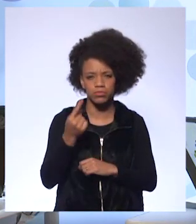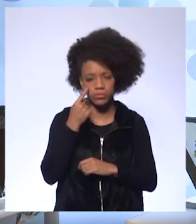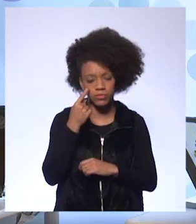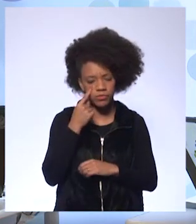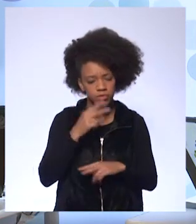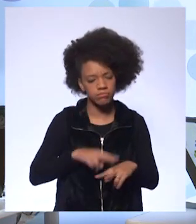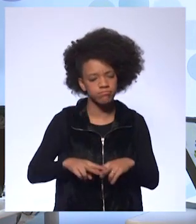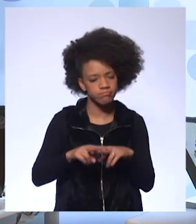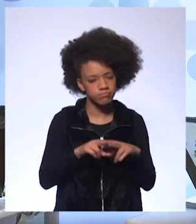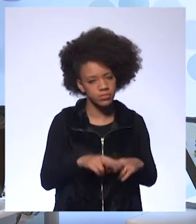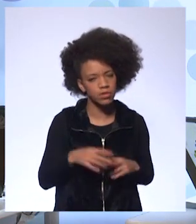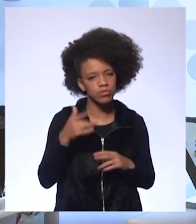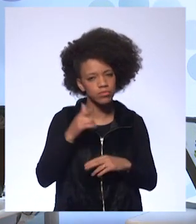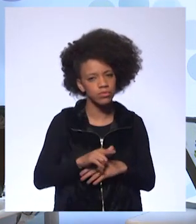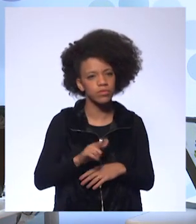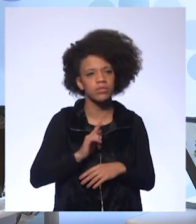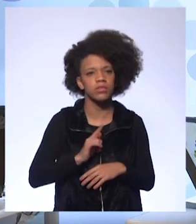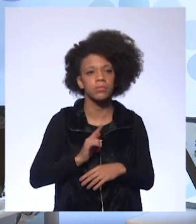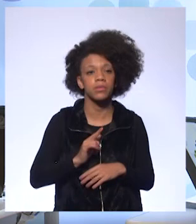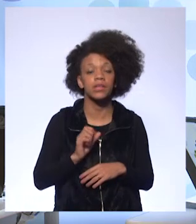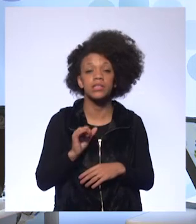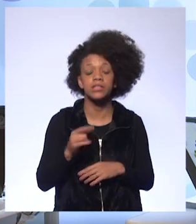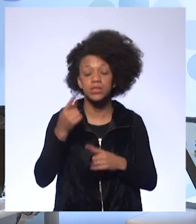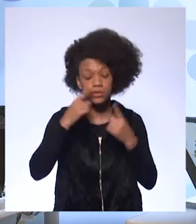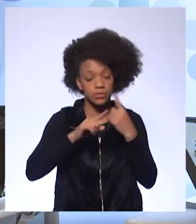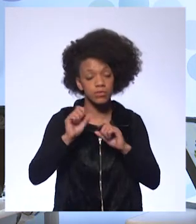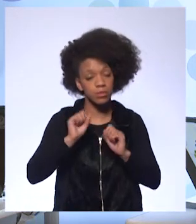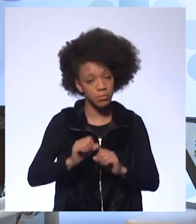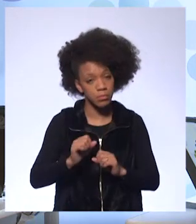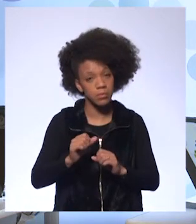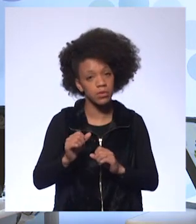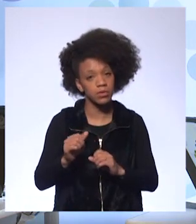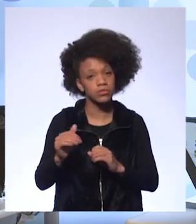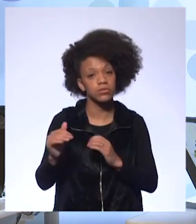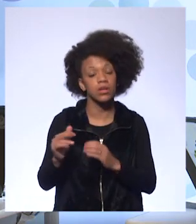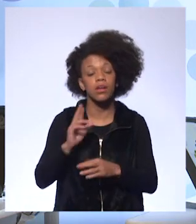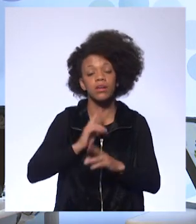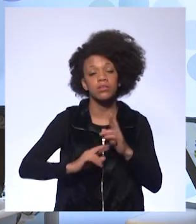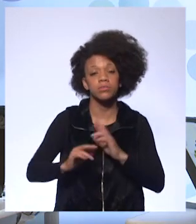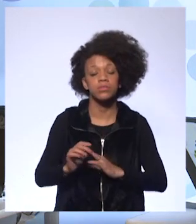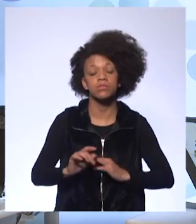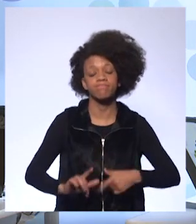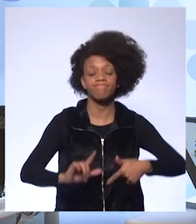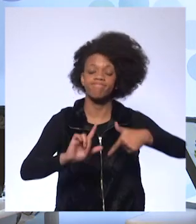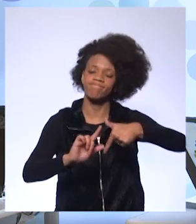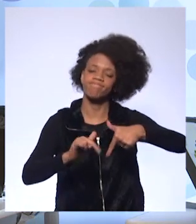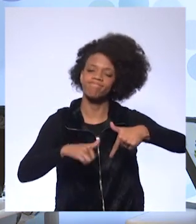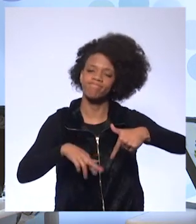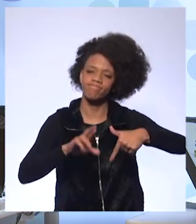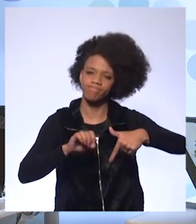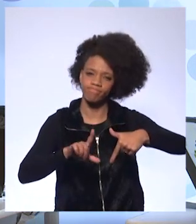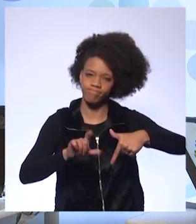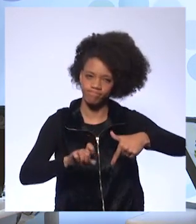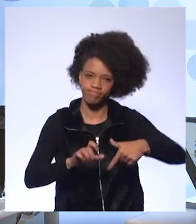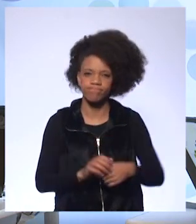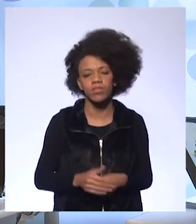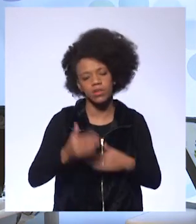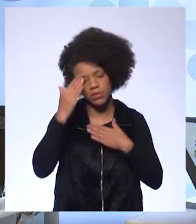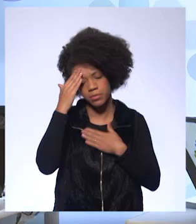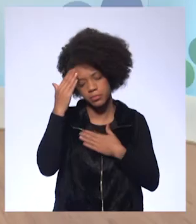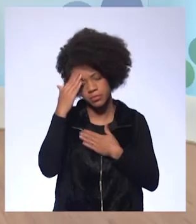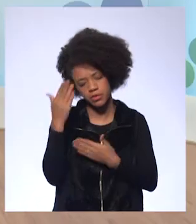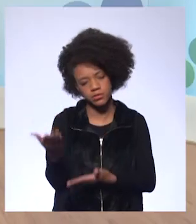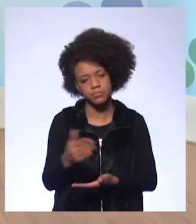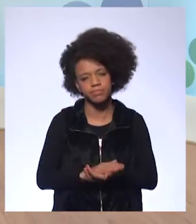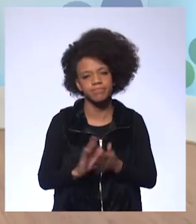esses conteúdos vai ter aí também se você tiver em dúvida ou para responder na enquete que eu aparecer o link para vocês aí no final da tem que ver